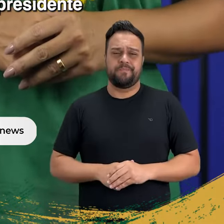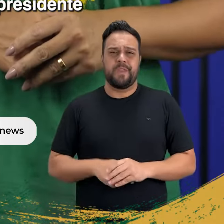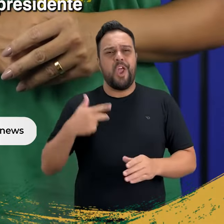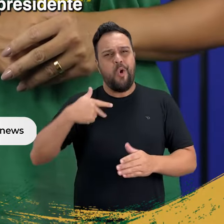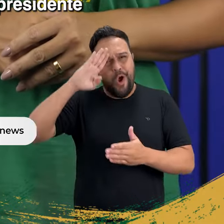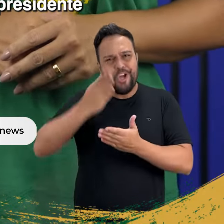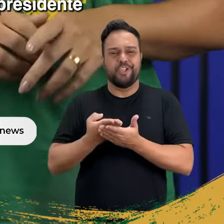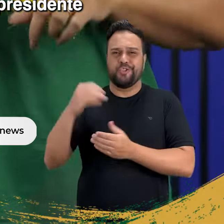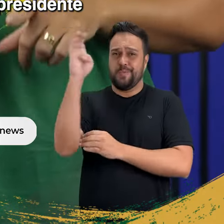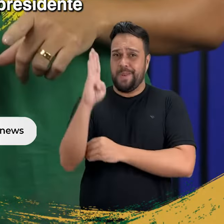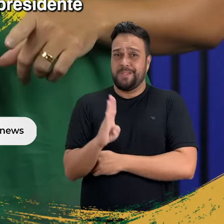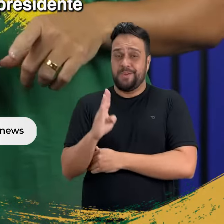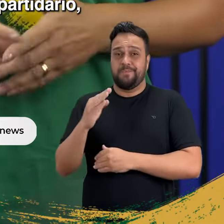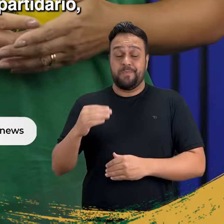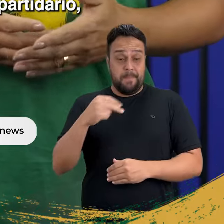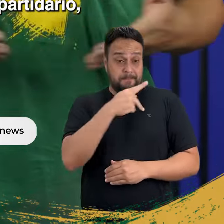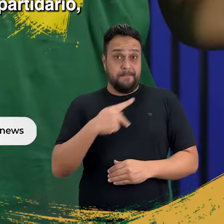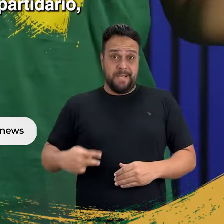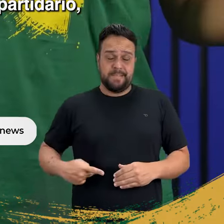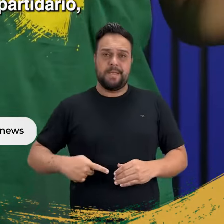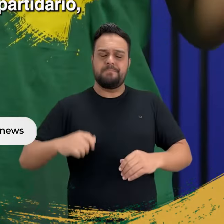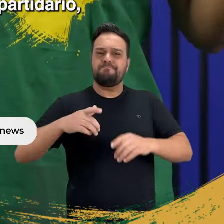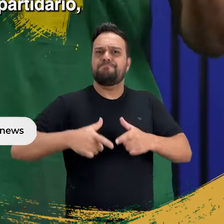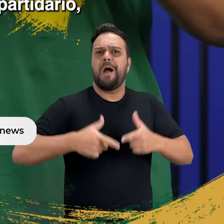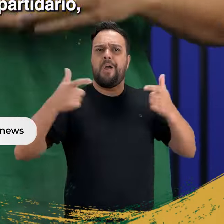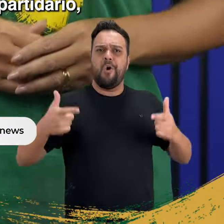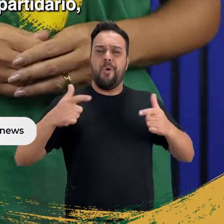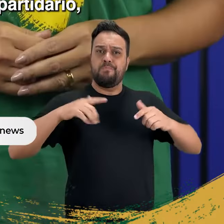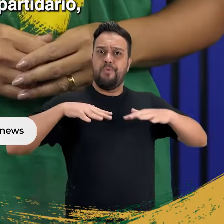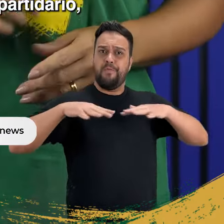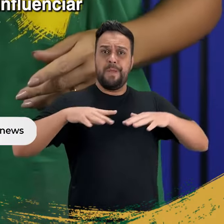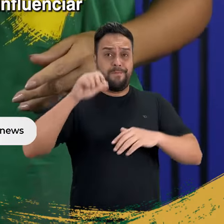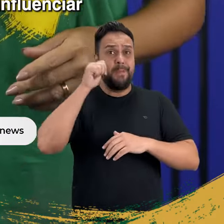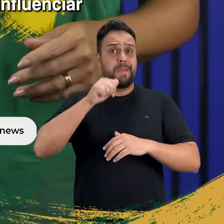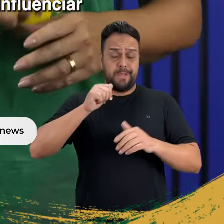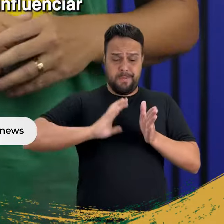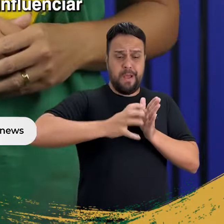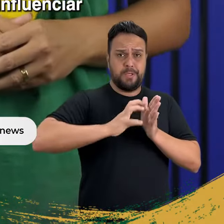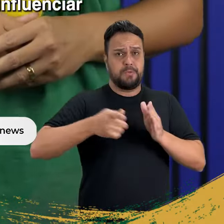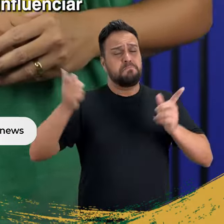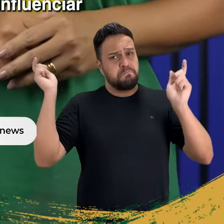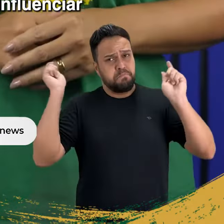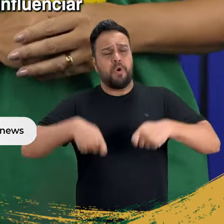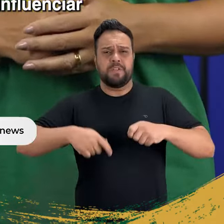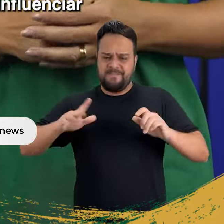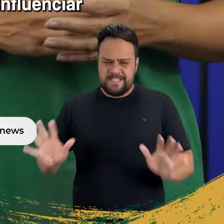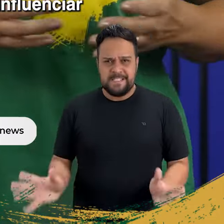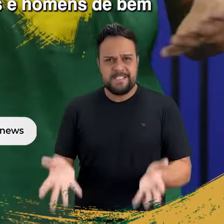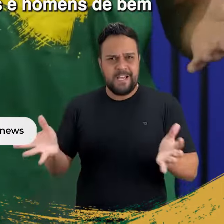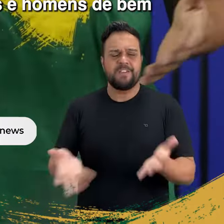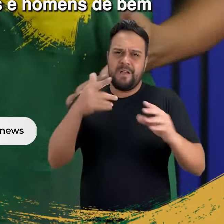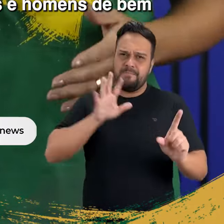acredito no Brasil como presidente do maior movimento feminino partidário vi que é possível incentivar e